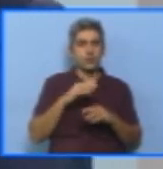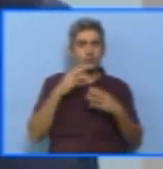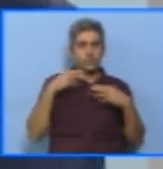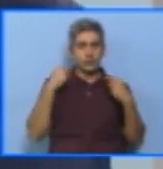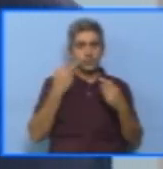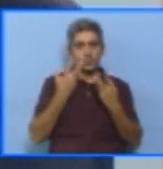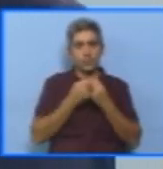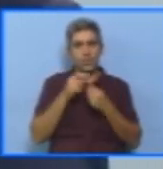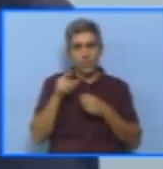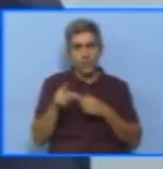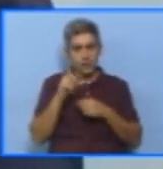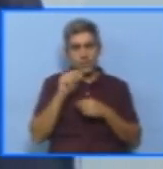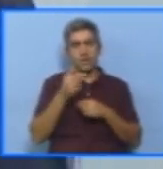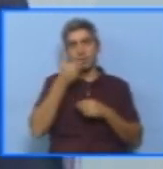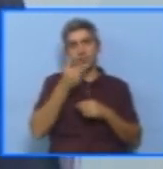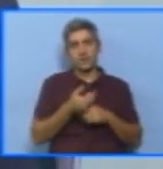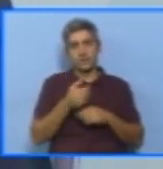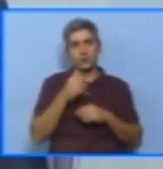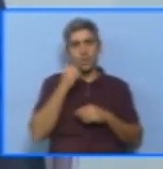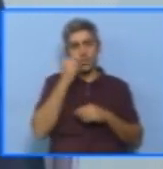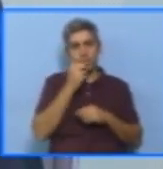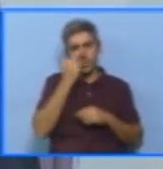com ele, mas também da experiência